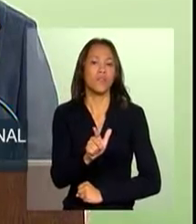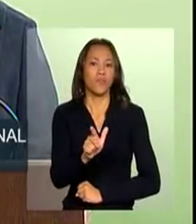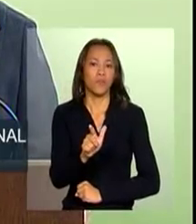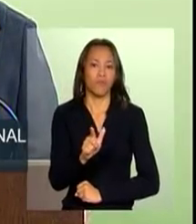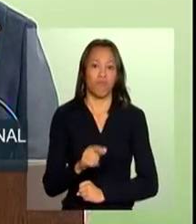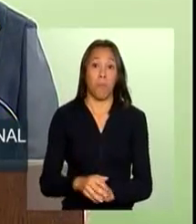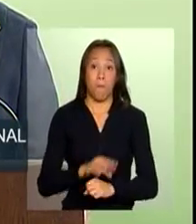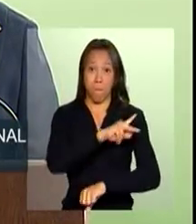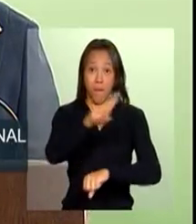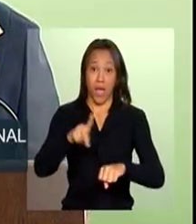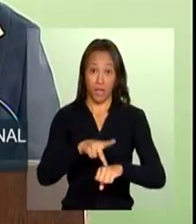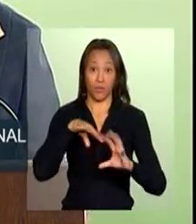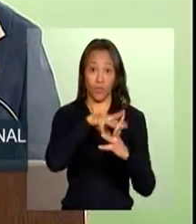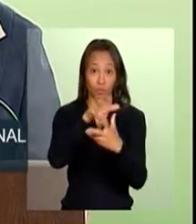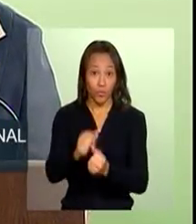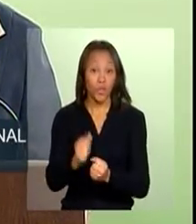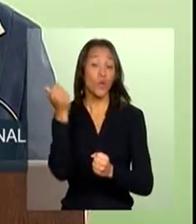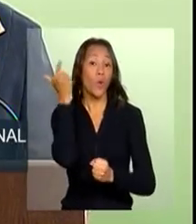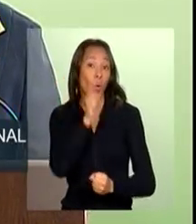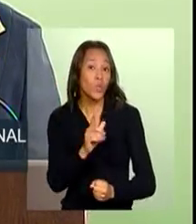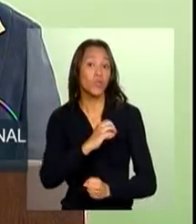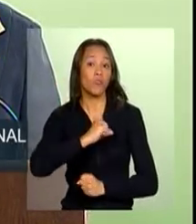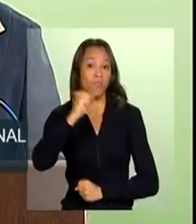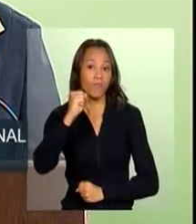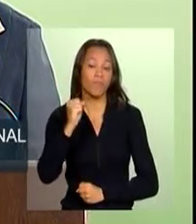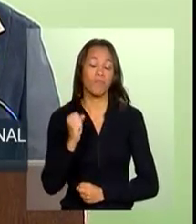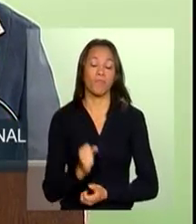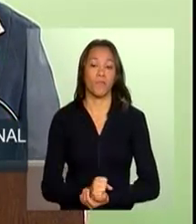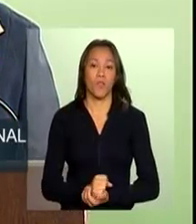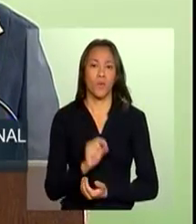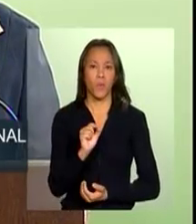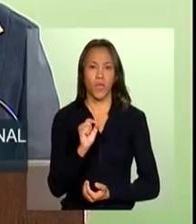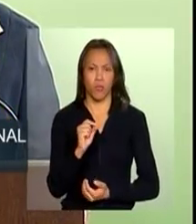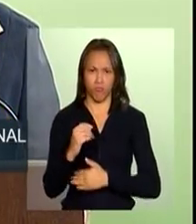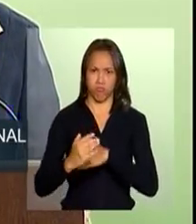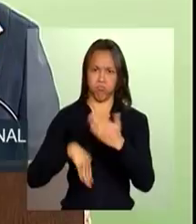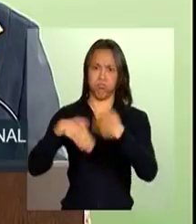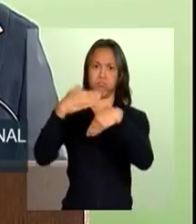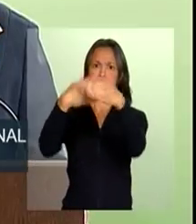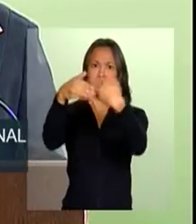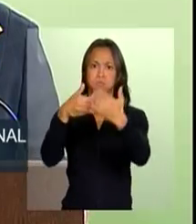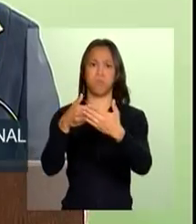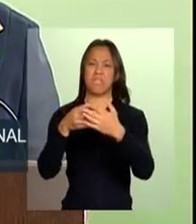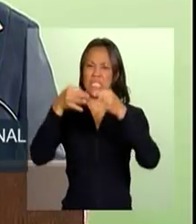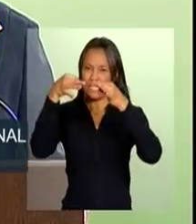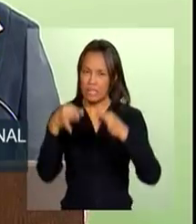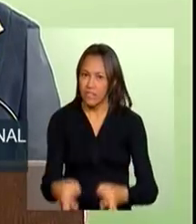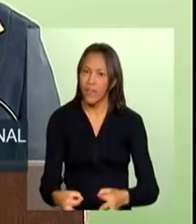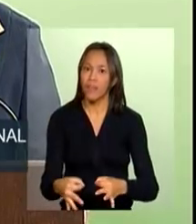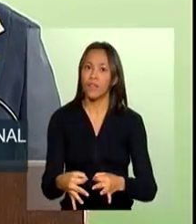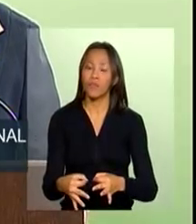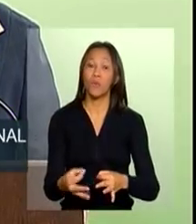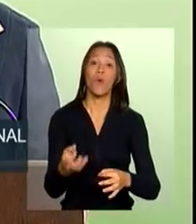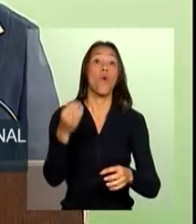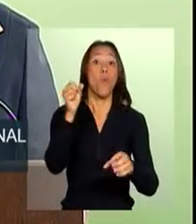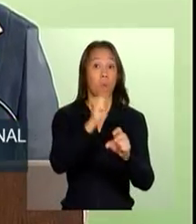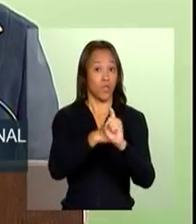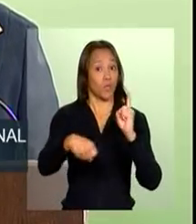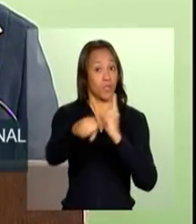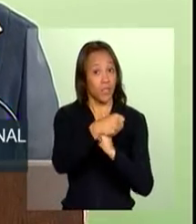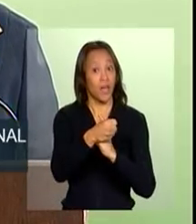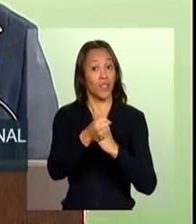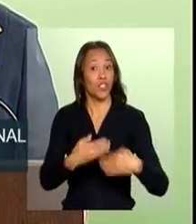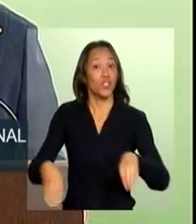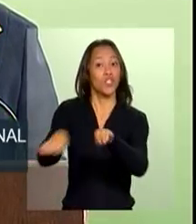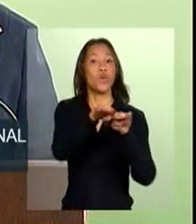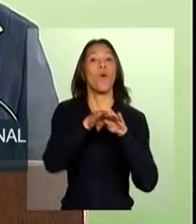Não há país do mundo que conquistou o desenvolvimento efetivo, uma sociedade com igualdade de